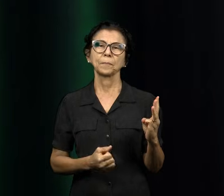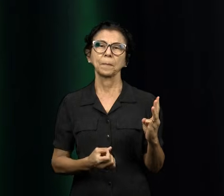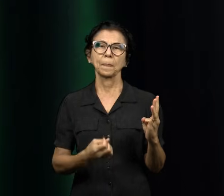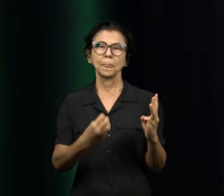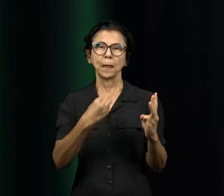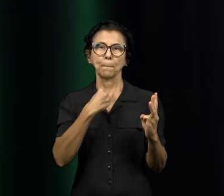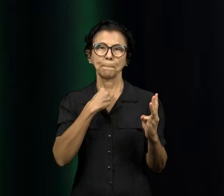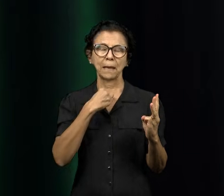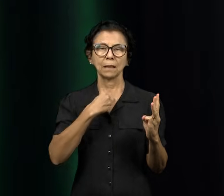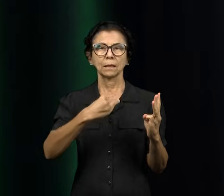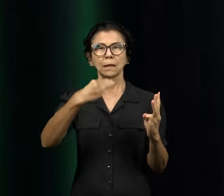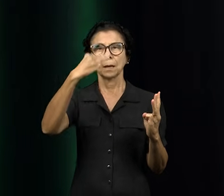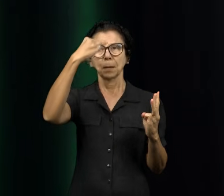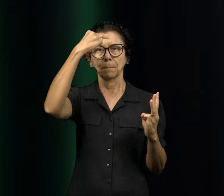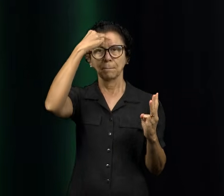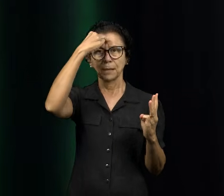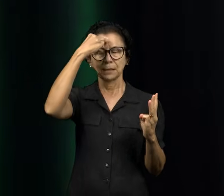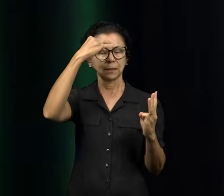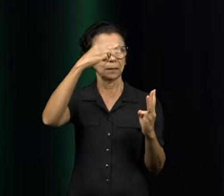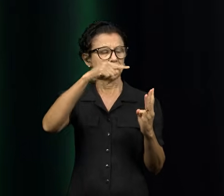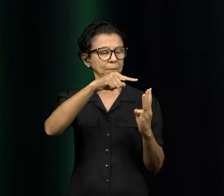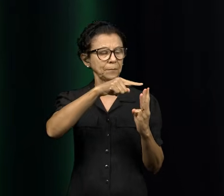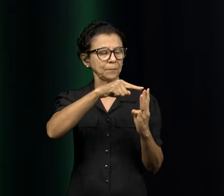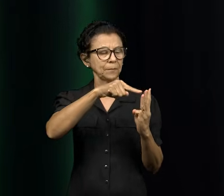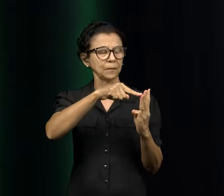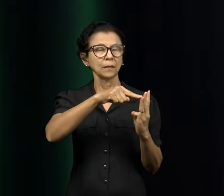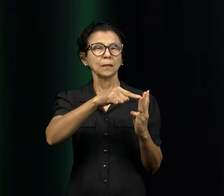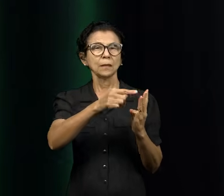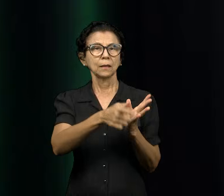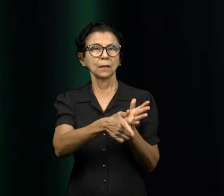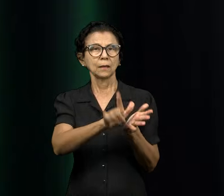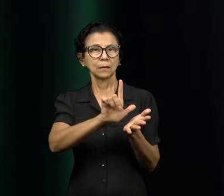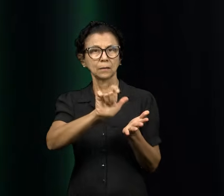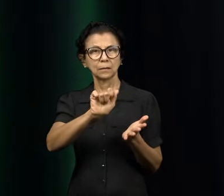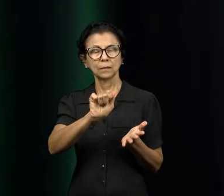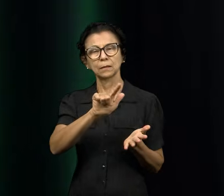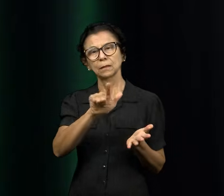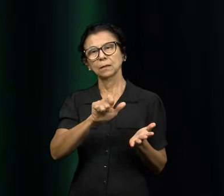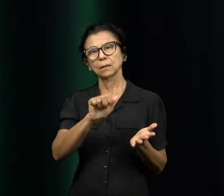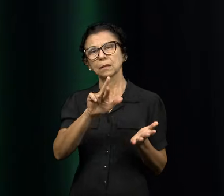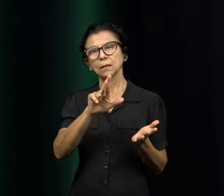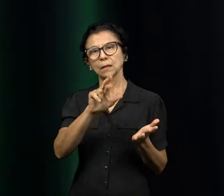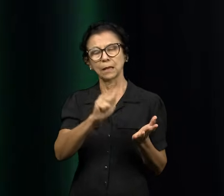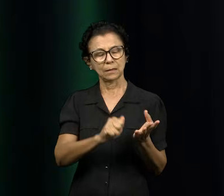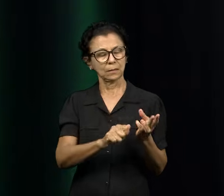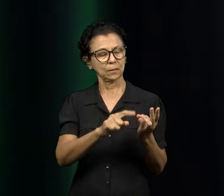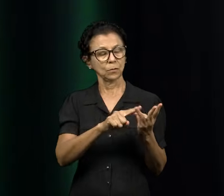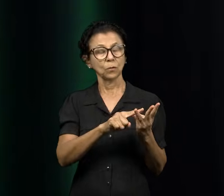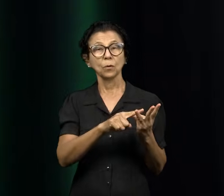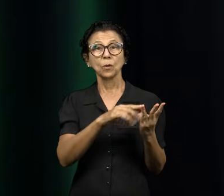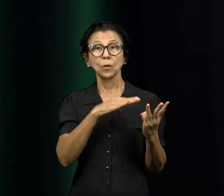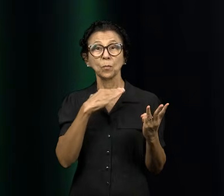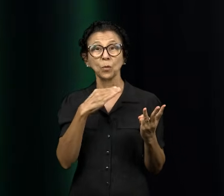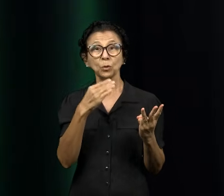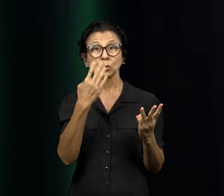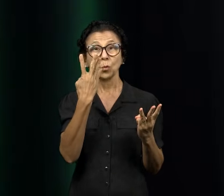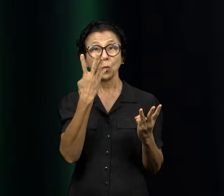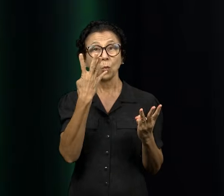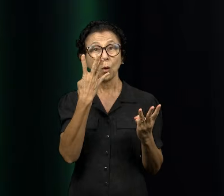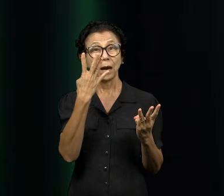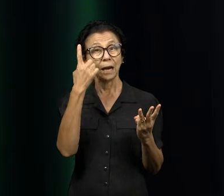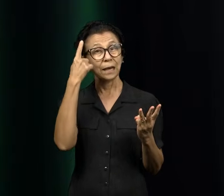morto, né? Havia 4 dias. A Bíblia diz que ele já cheirava mal, mas